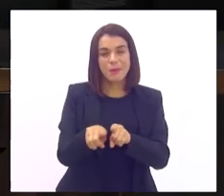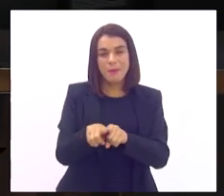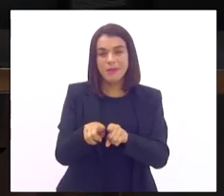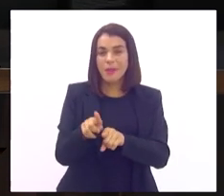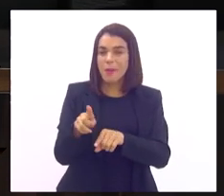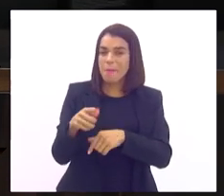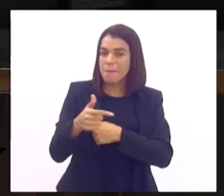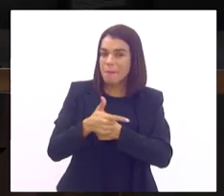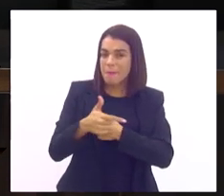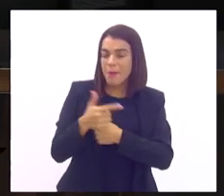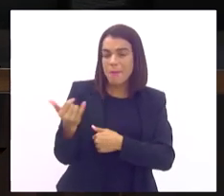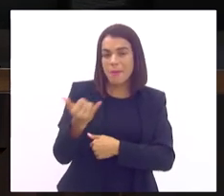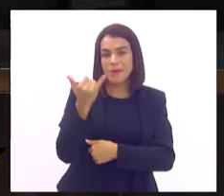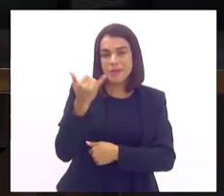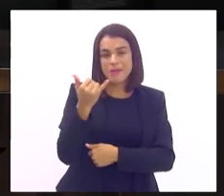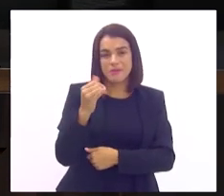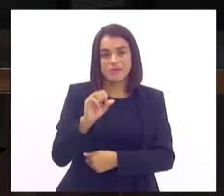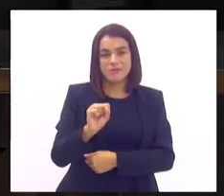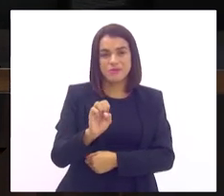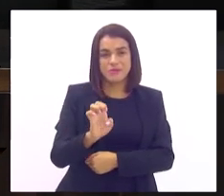SEBRAE, no Fecomércio,